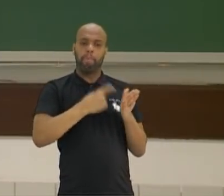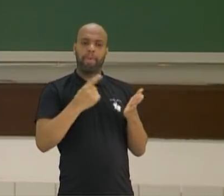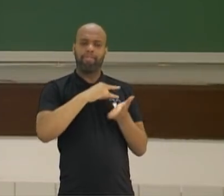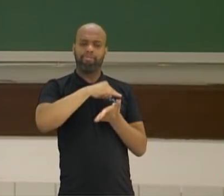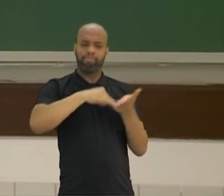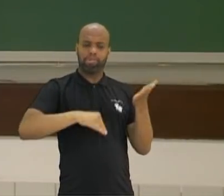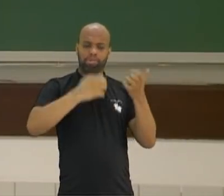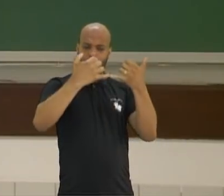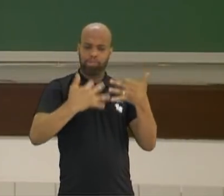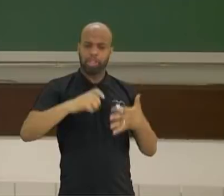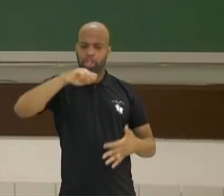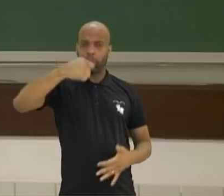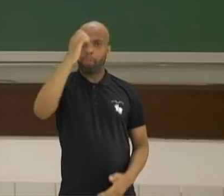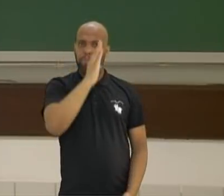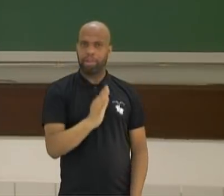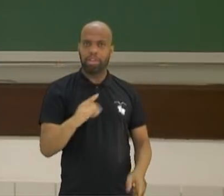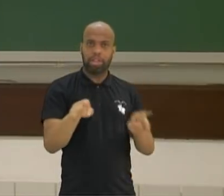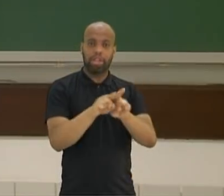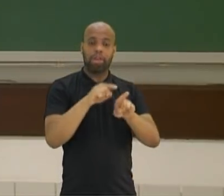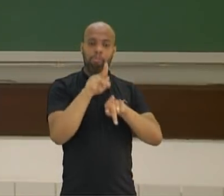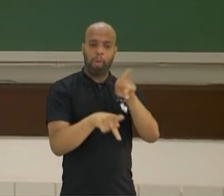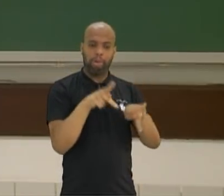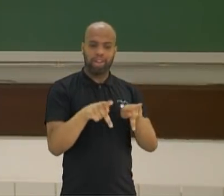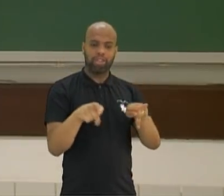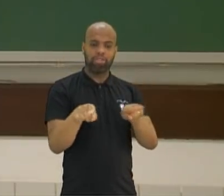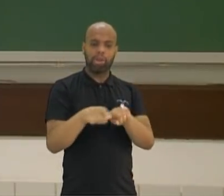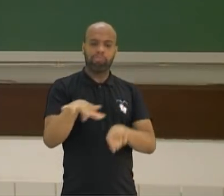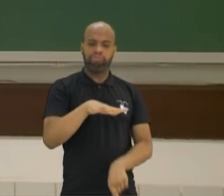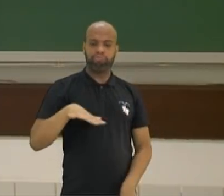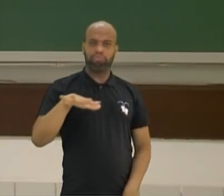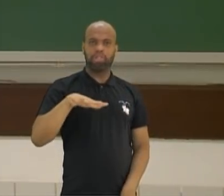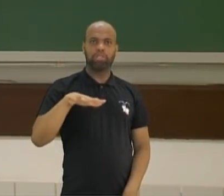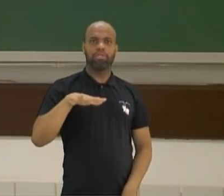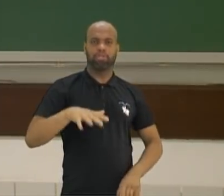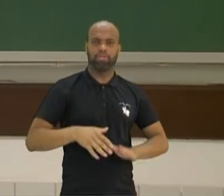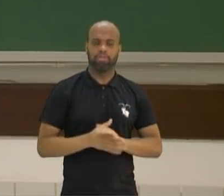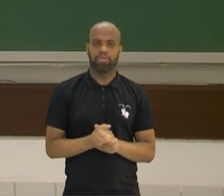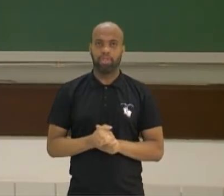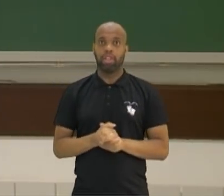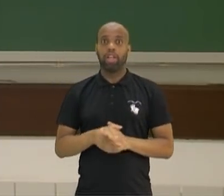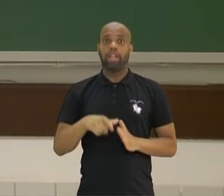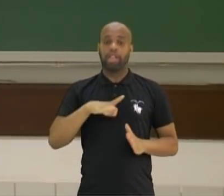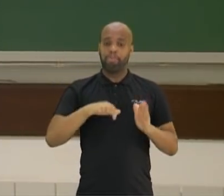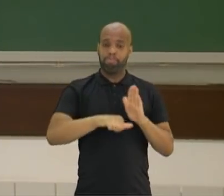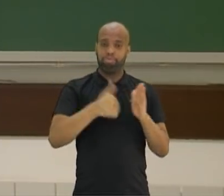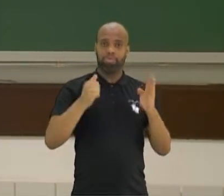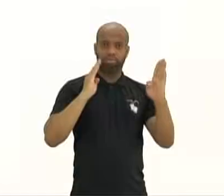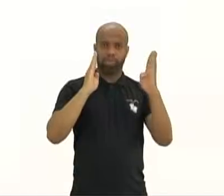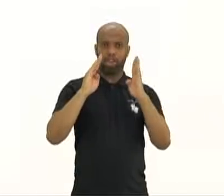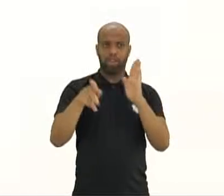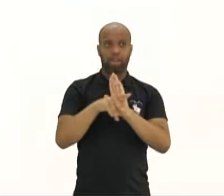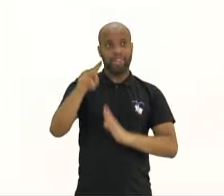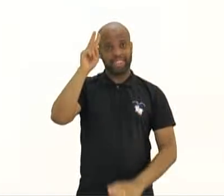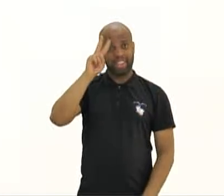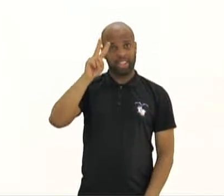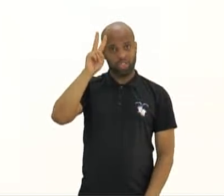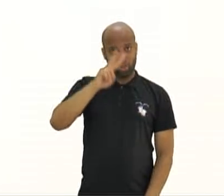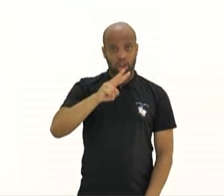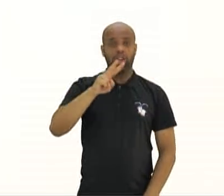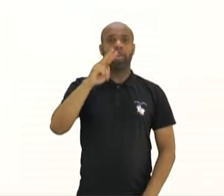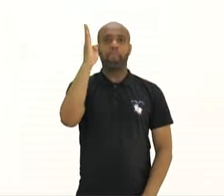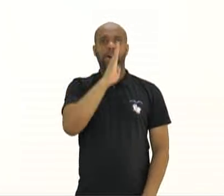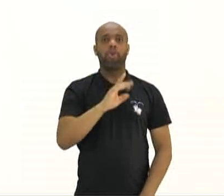que fala sobre o Brasil, sua população, seu território. O primeiro período da história brasileira a gente chama de